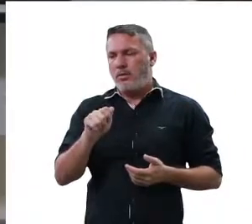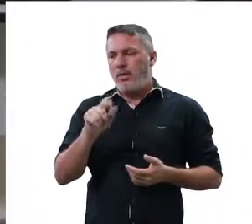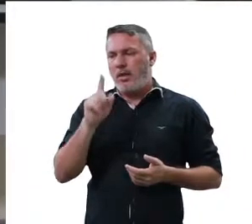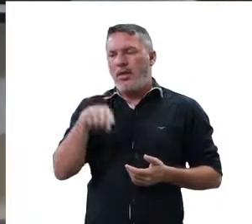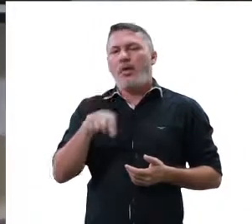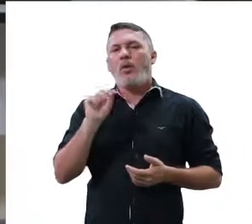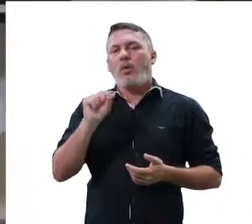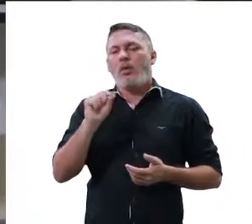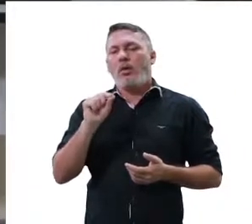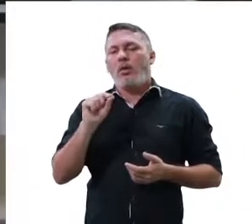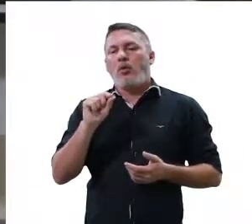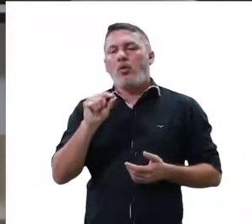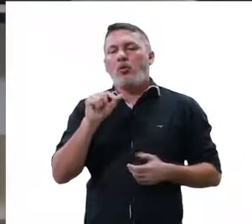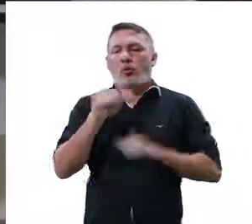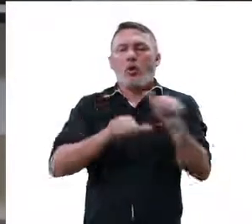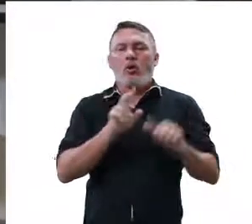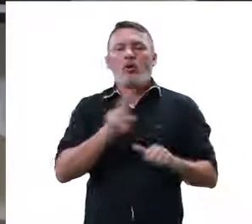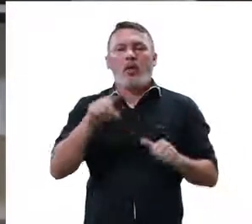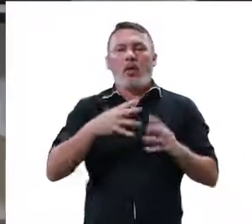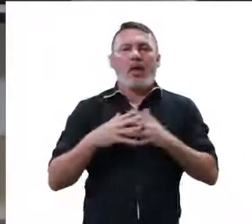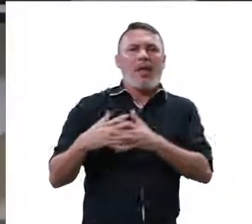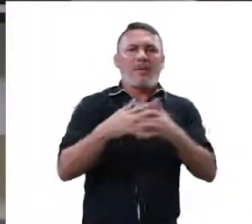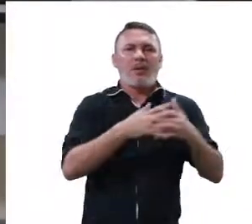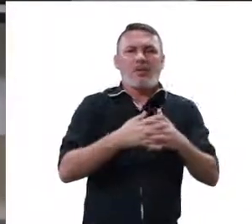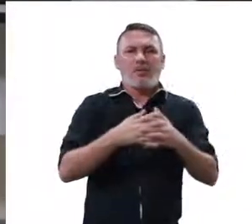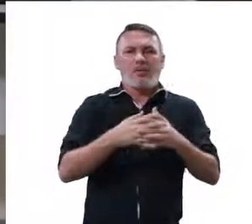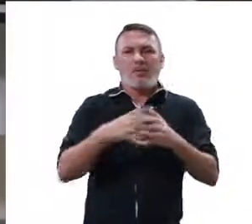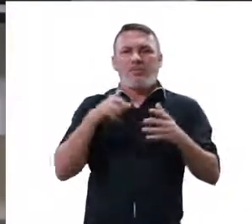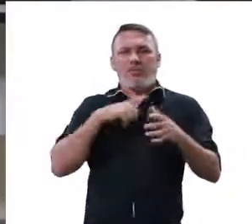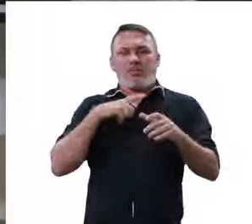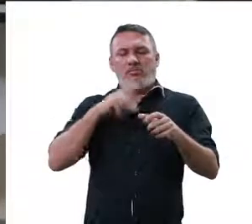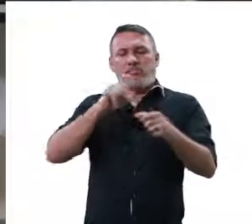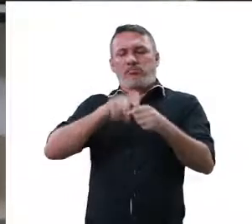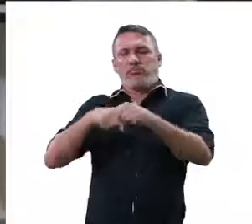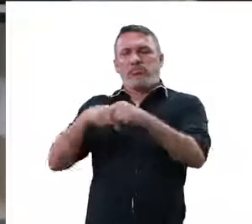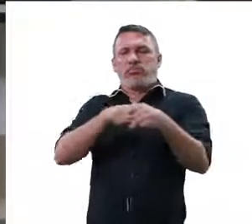jovem, é a carreta, é o caminhão, né, que tem